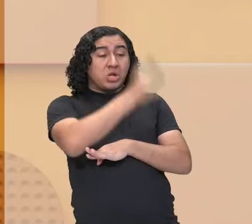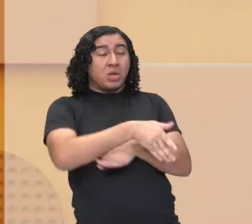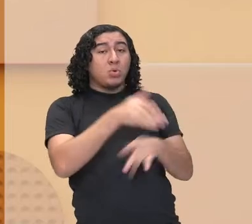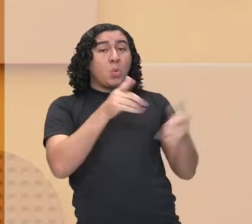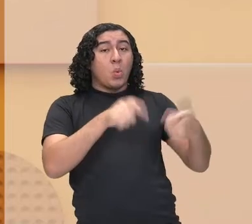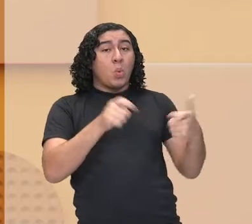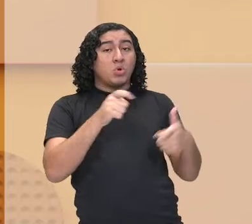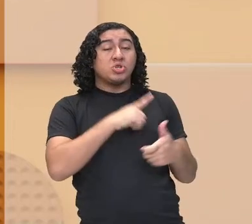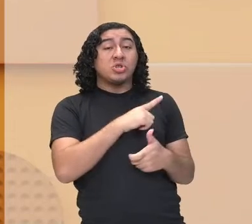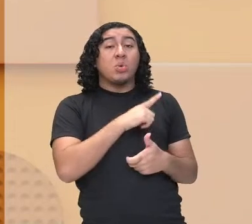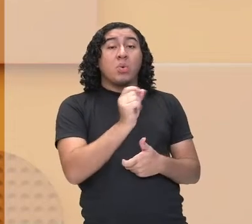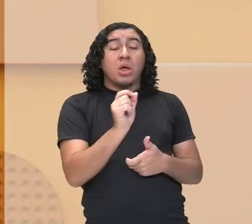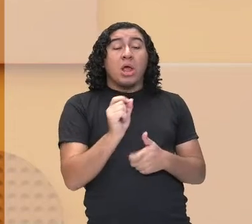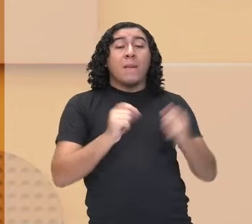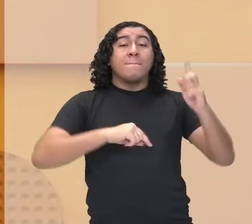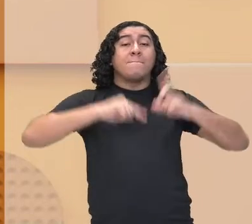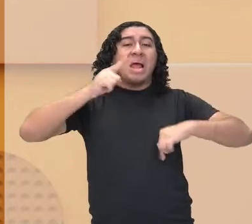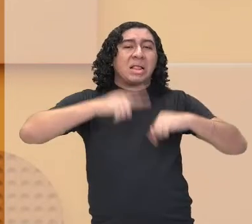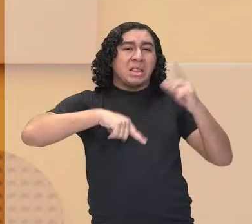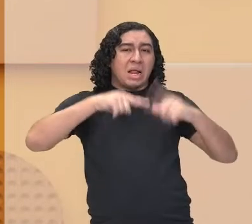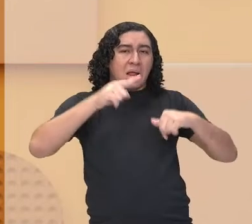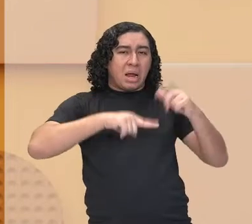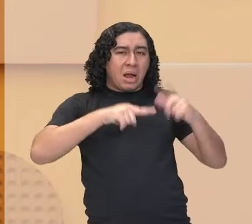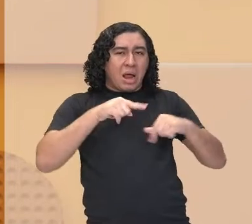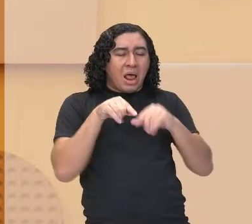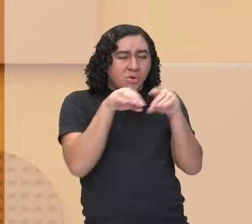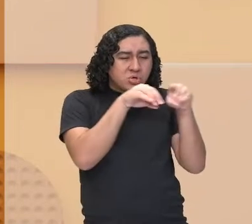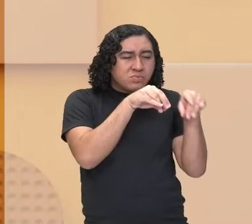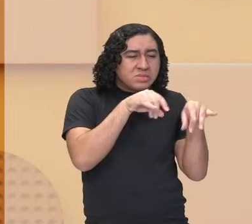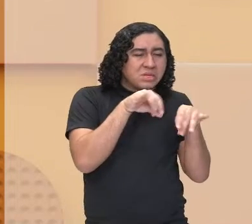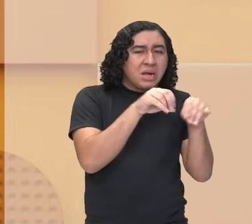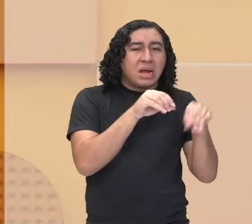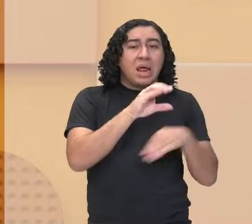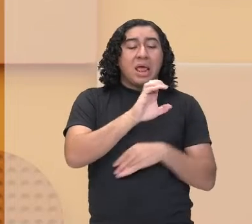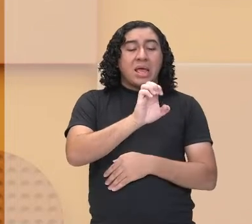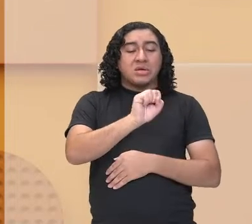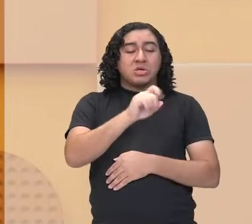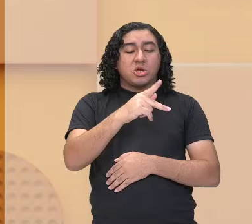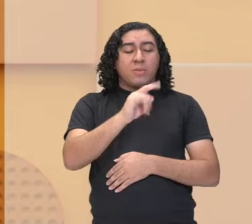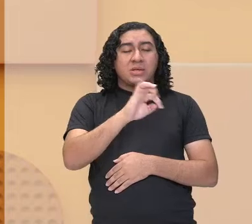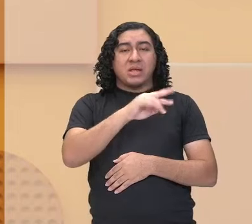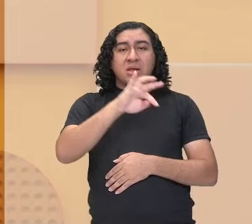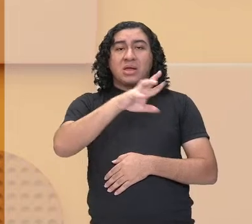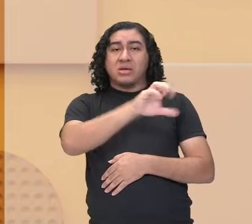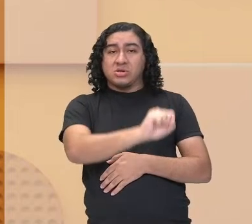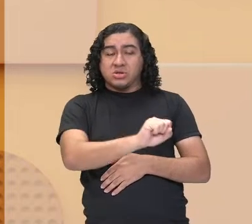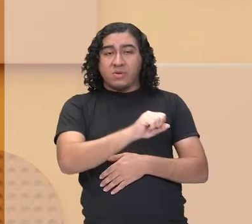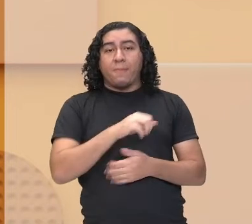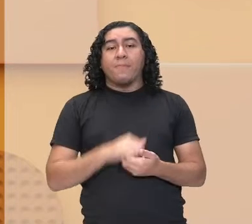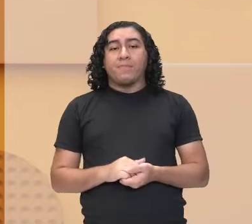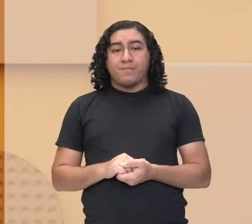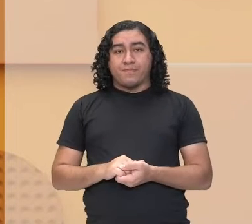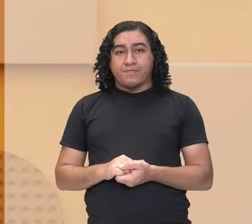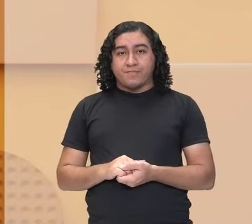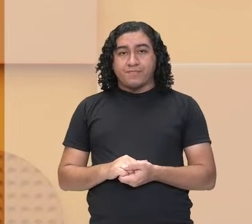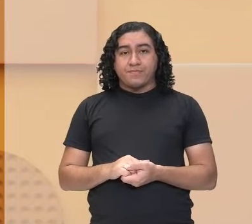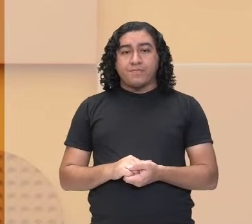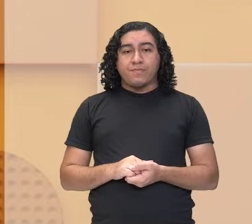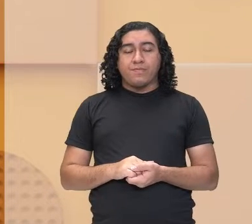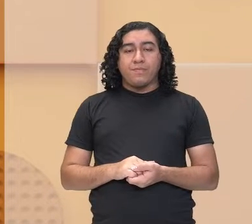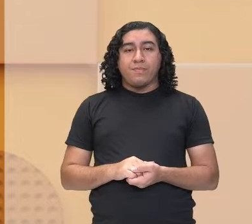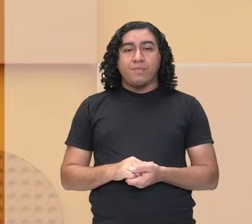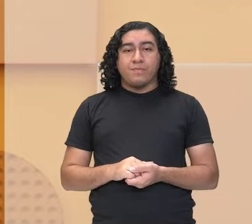às especiarias, que eram produtos fornecidos pela Ásia, fornecidos ali no